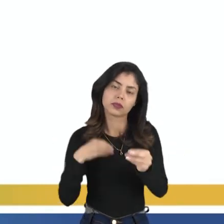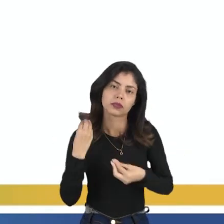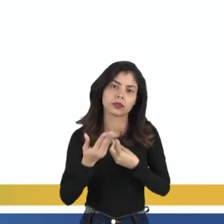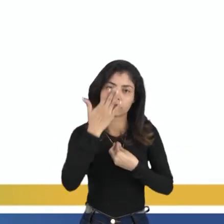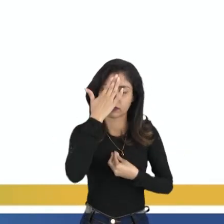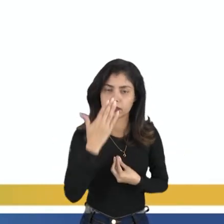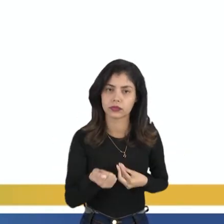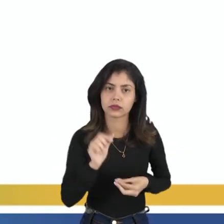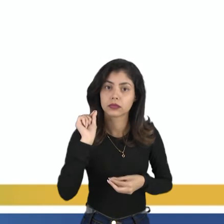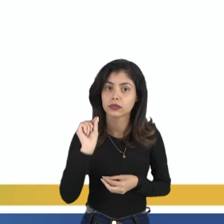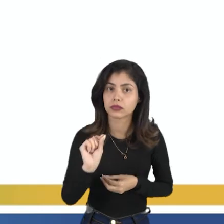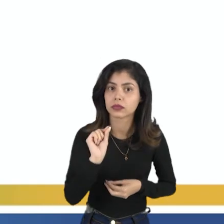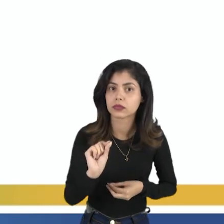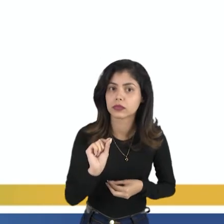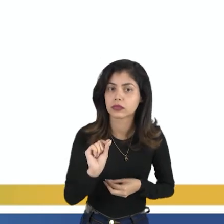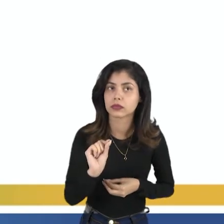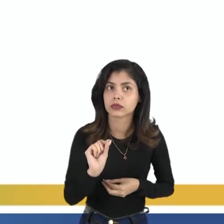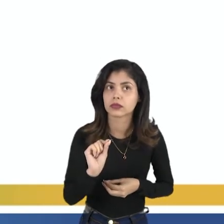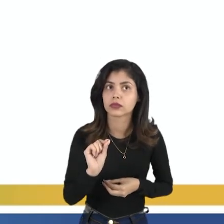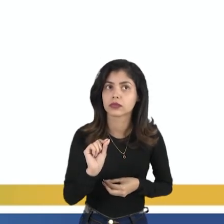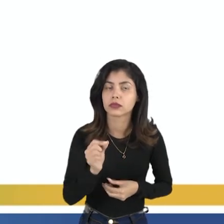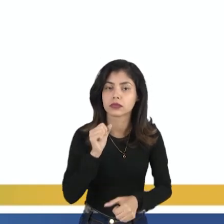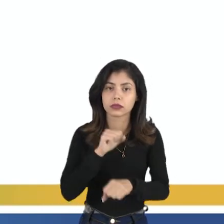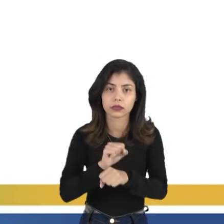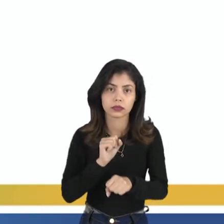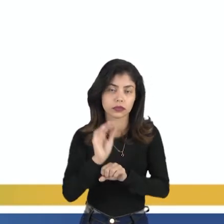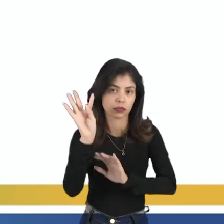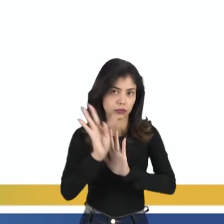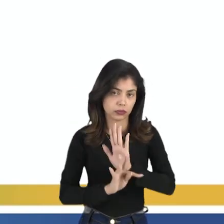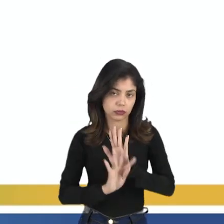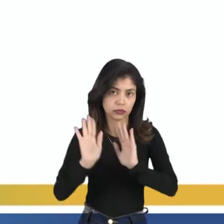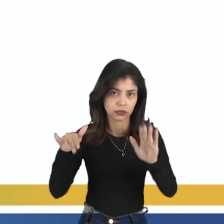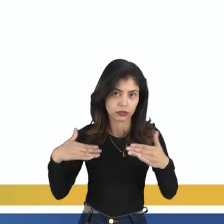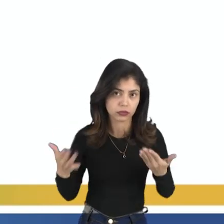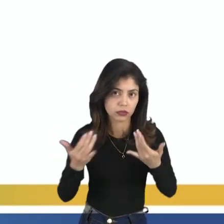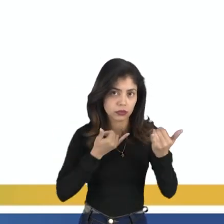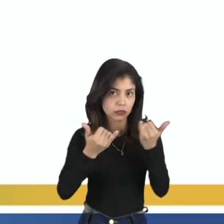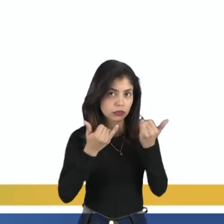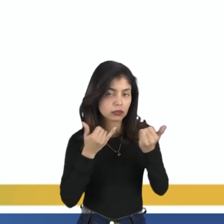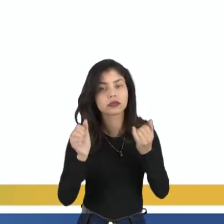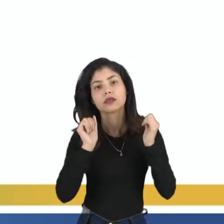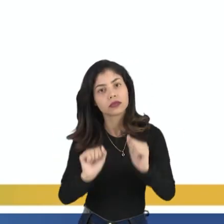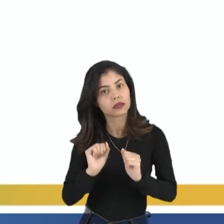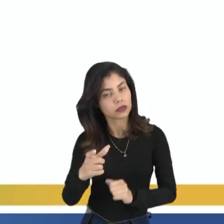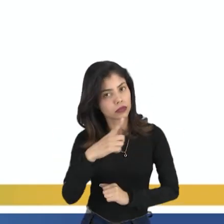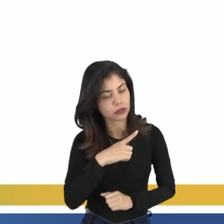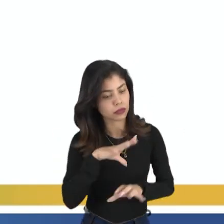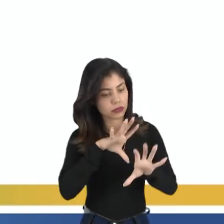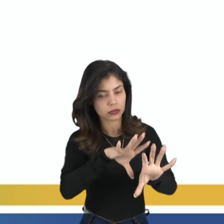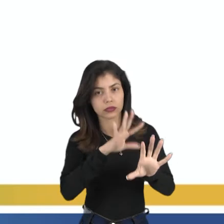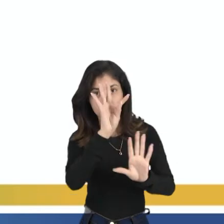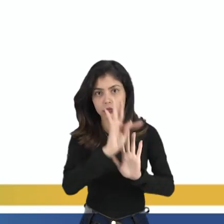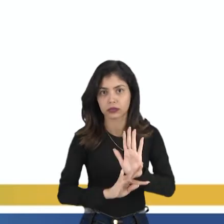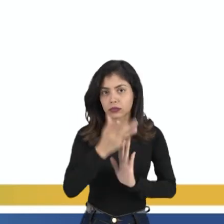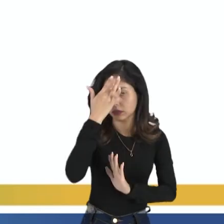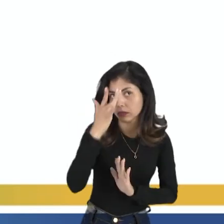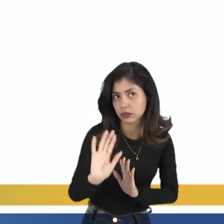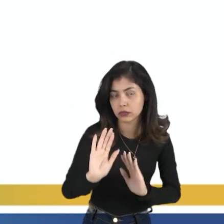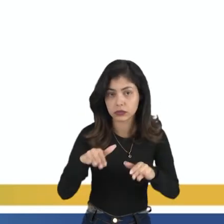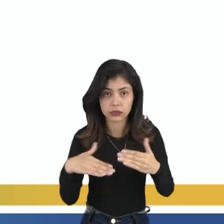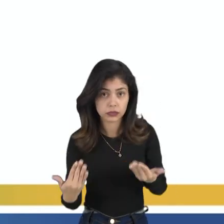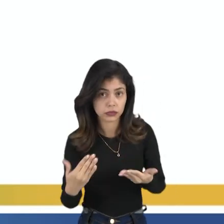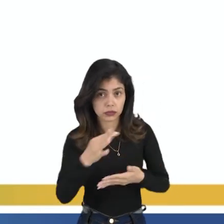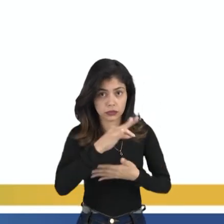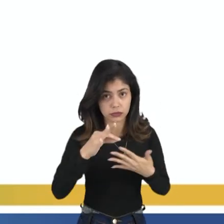vou saber o que eu espero do texto, quais informações eu posso obter dele se eu não sei qual